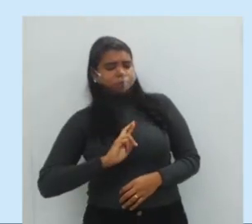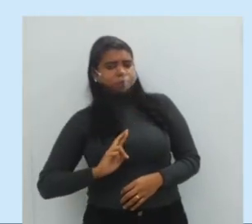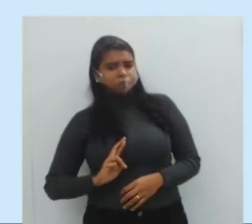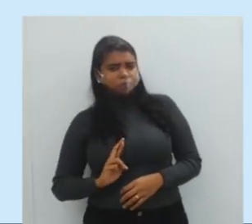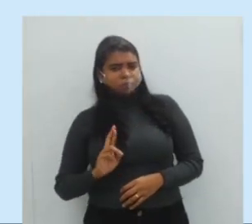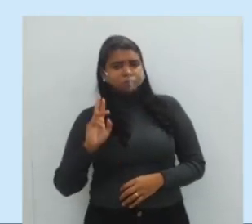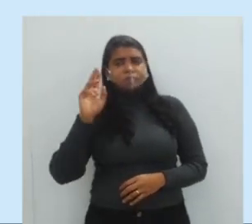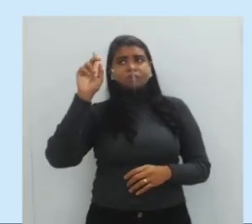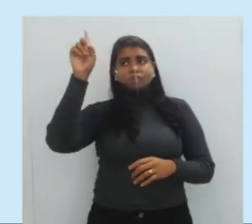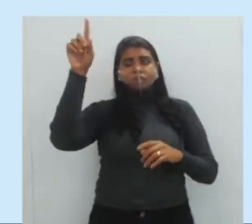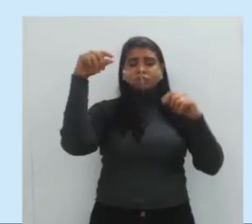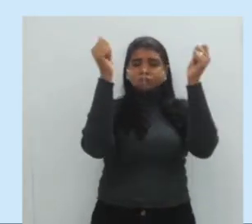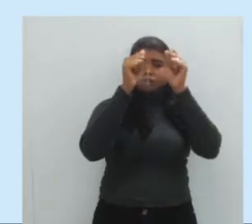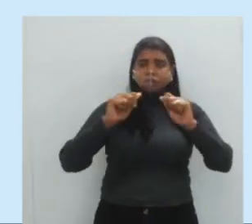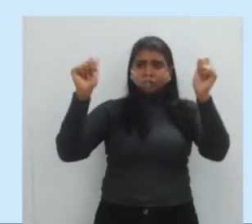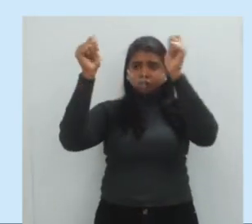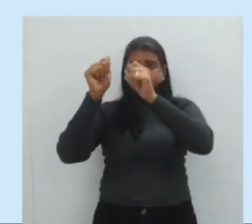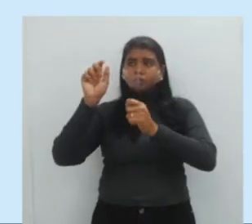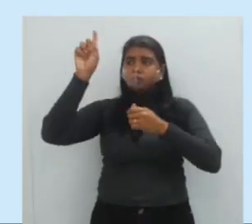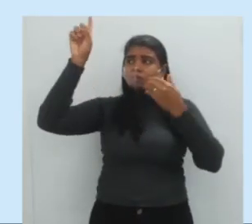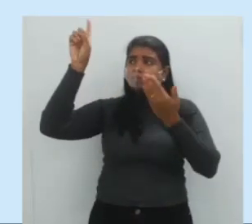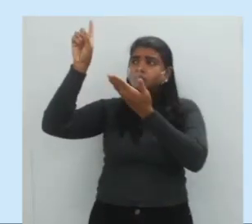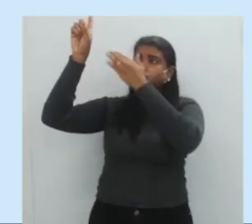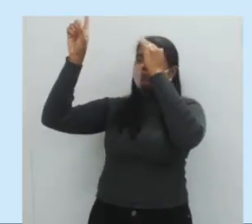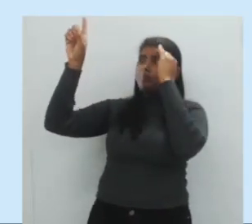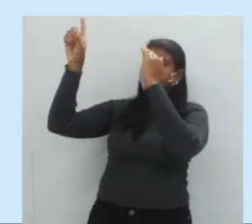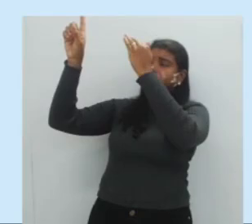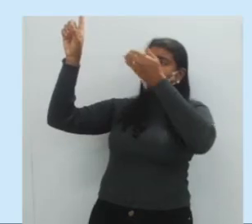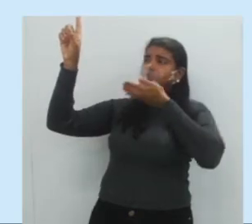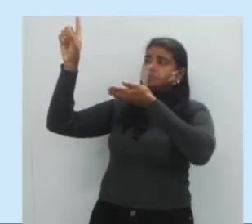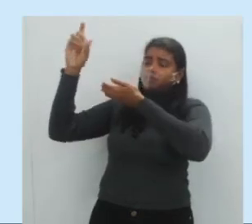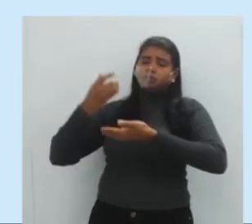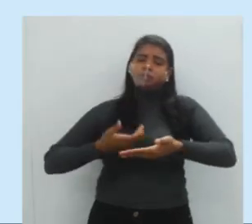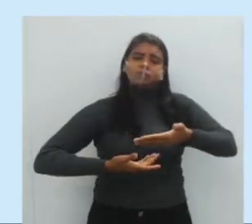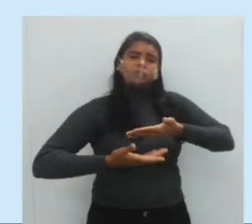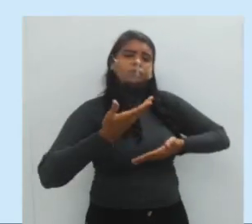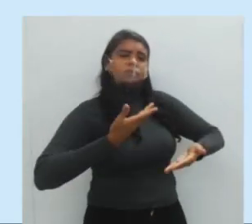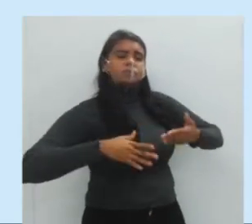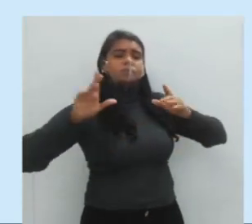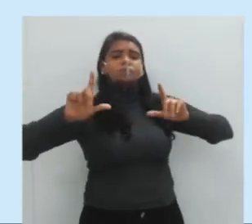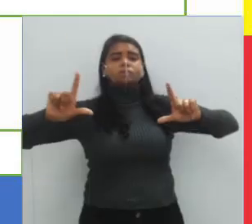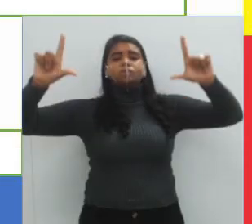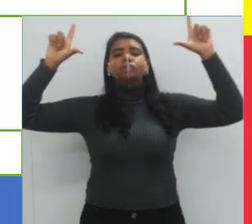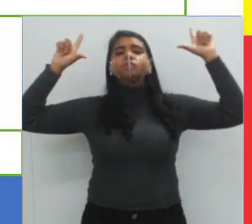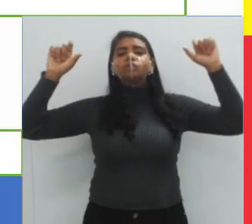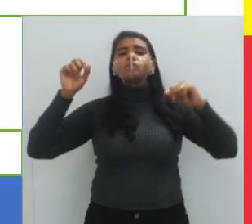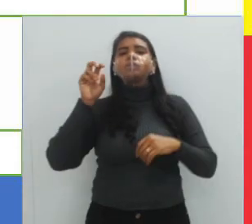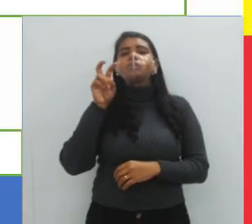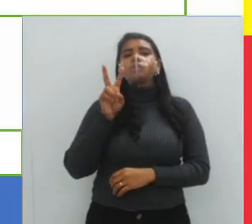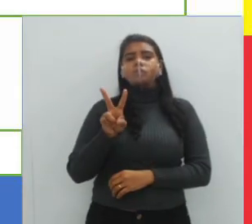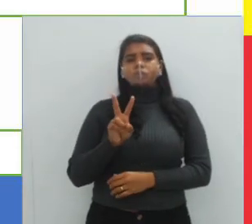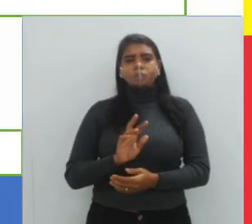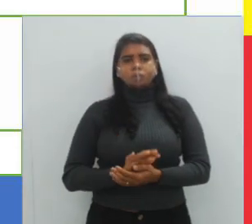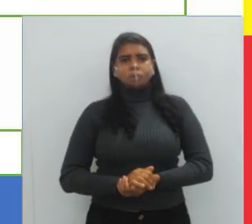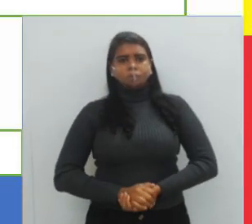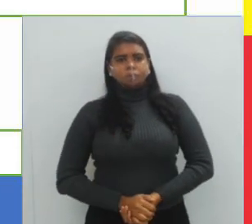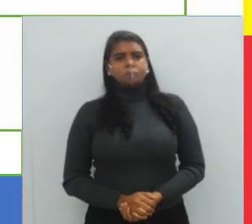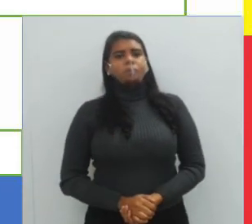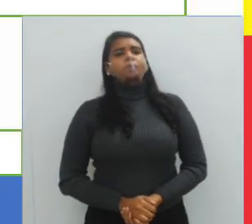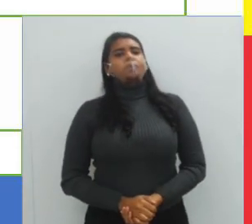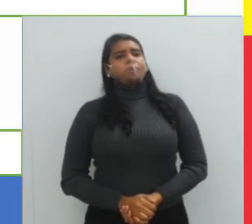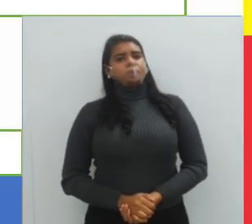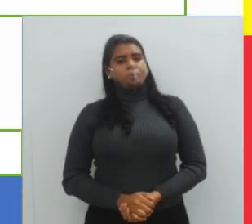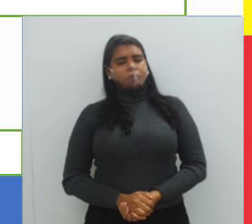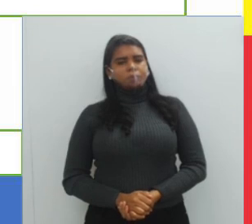para a relação do Deus, dos deuses ou ao serviço deles. Na tela nós vemos aí objetos, símbolos, há